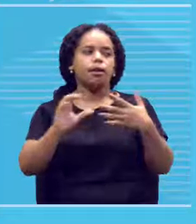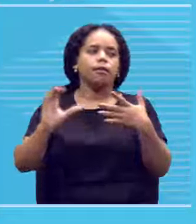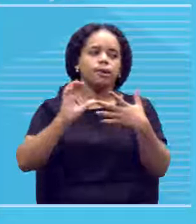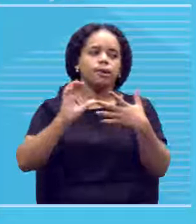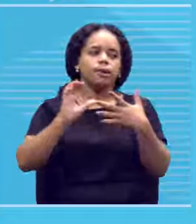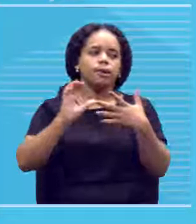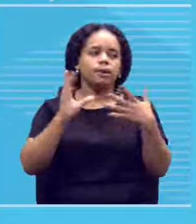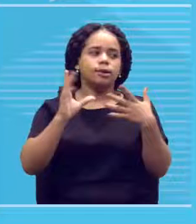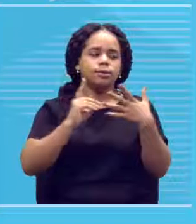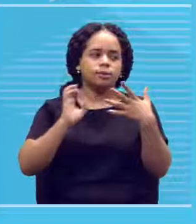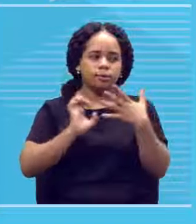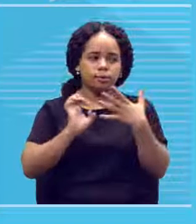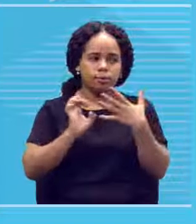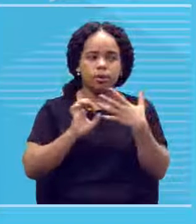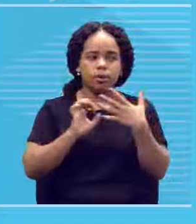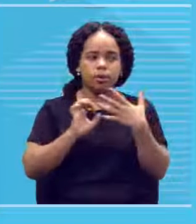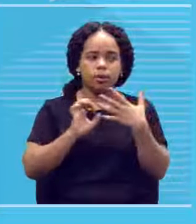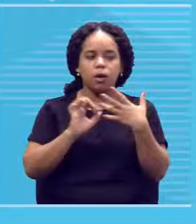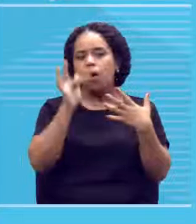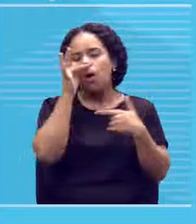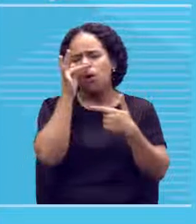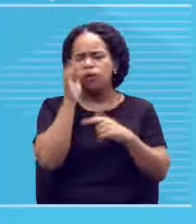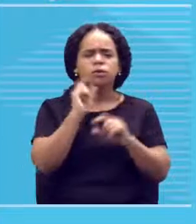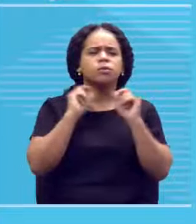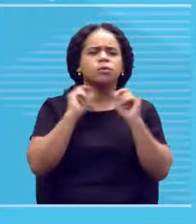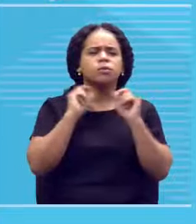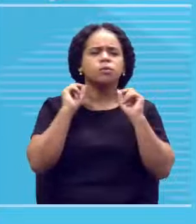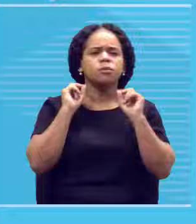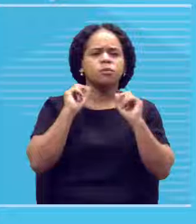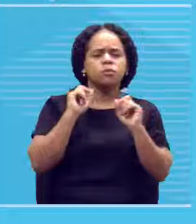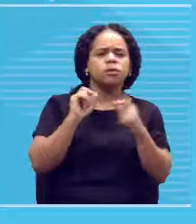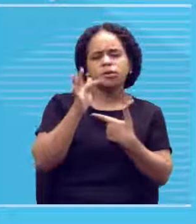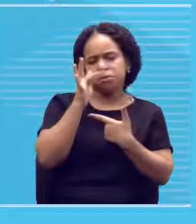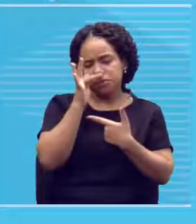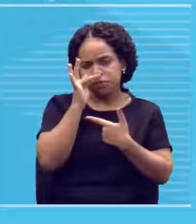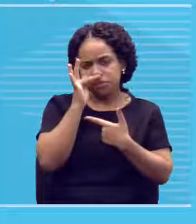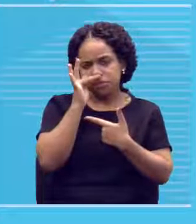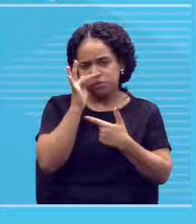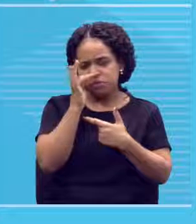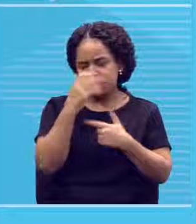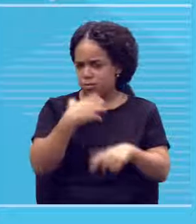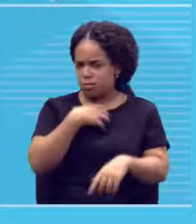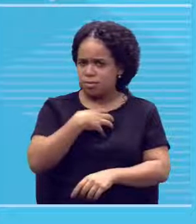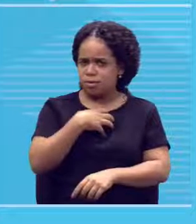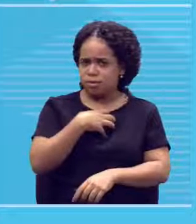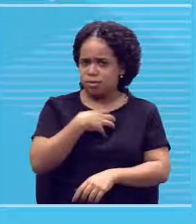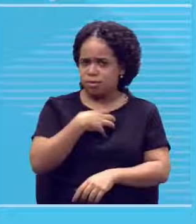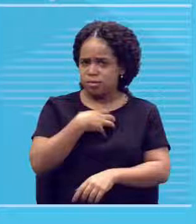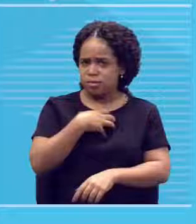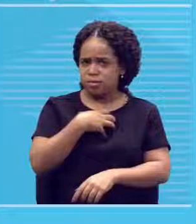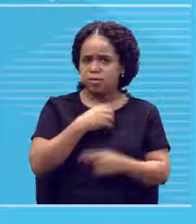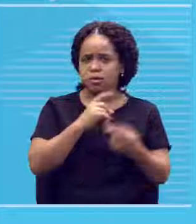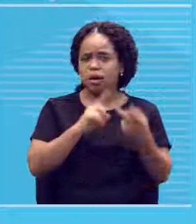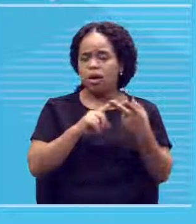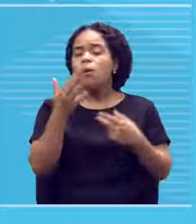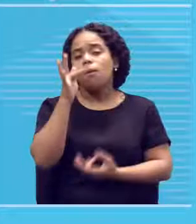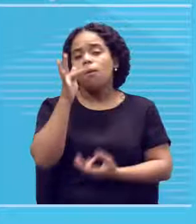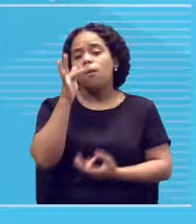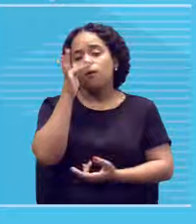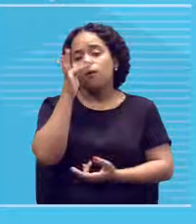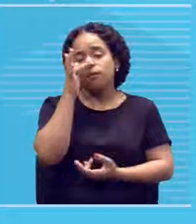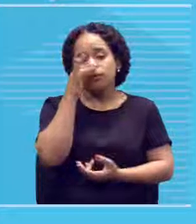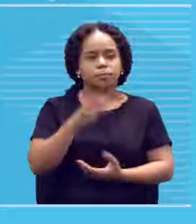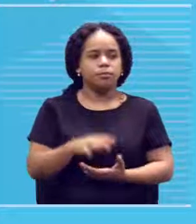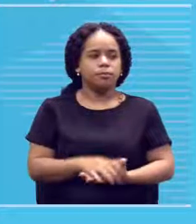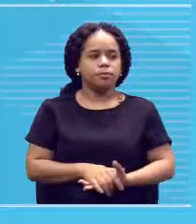e também e rosa a professor Rosa seria um sentimento ou seria uma flor a